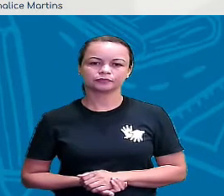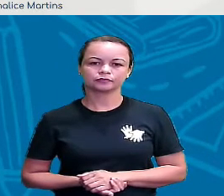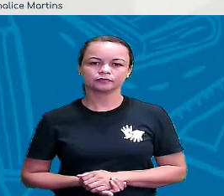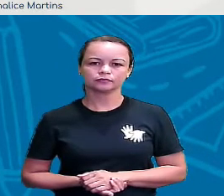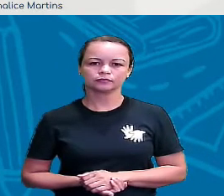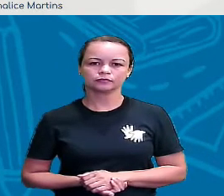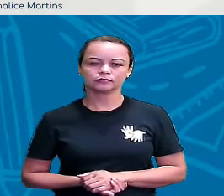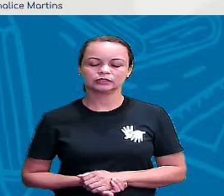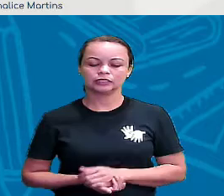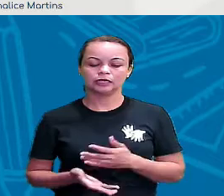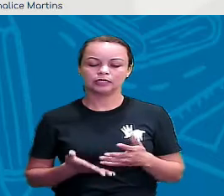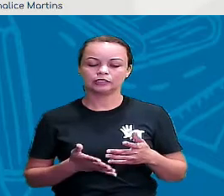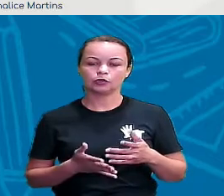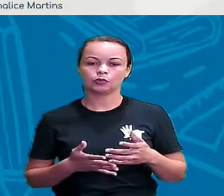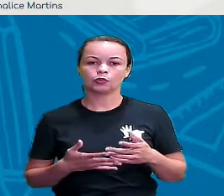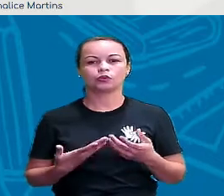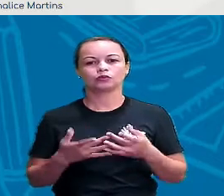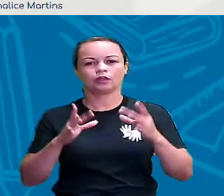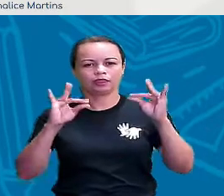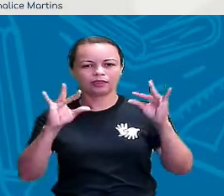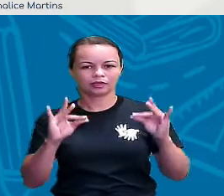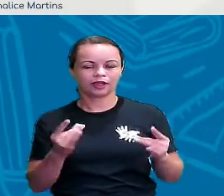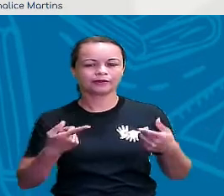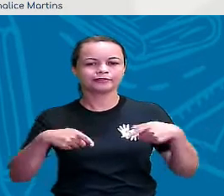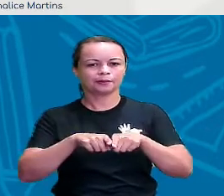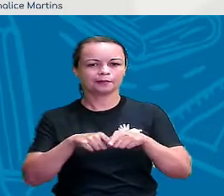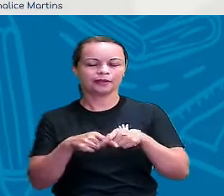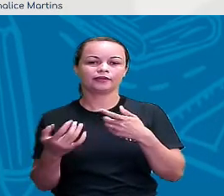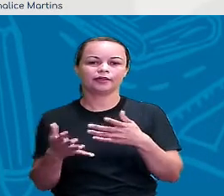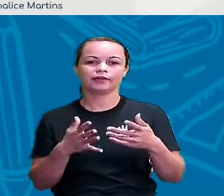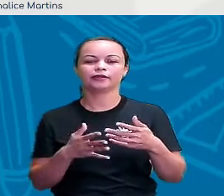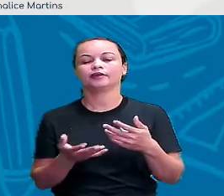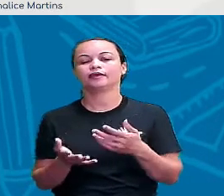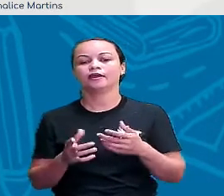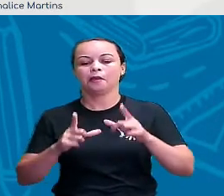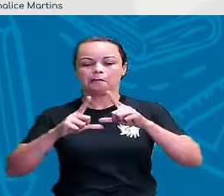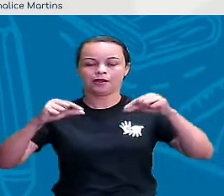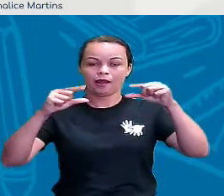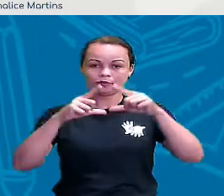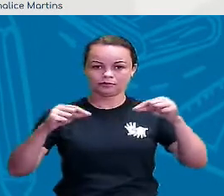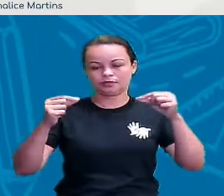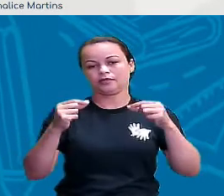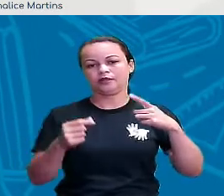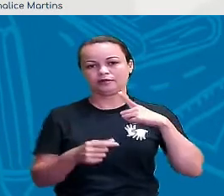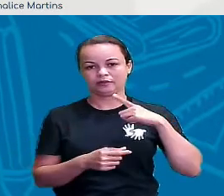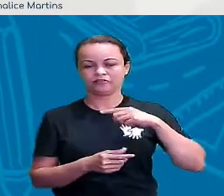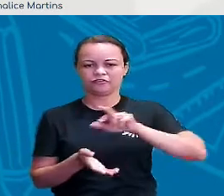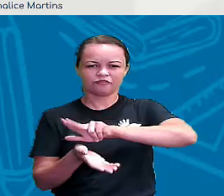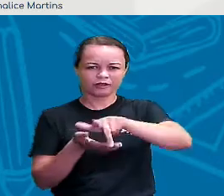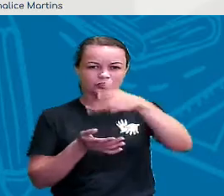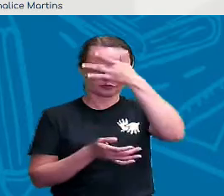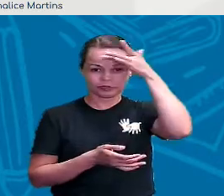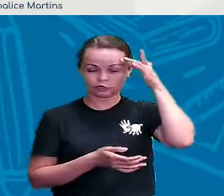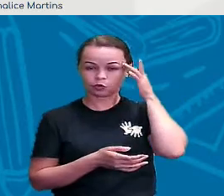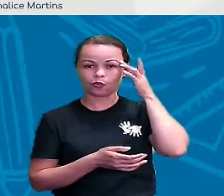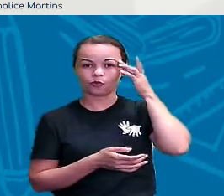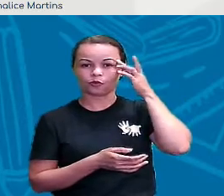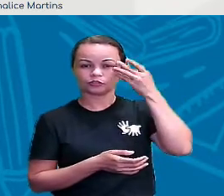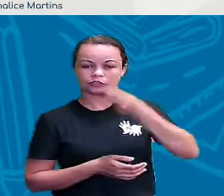E aí, outro detalhe é que Brasília também recebeu muitos nordestinos no período de sua construção, né?